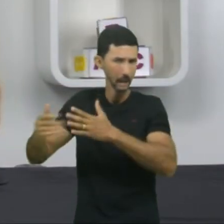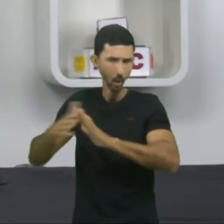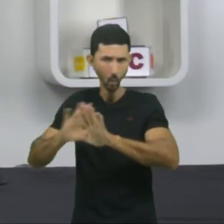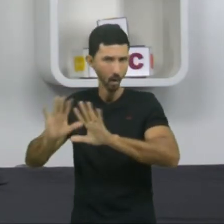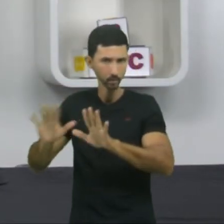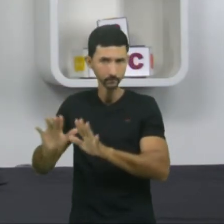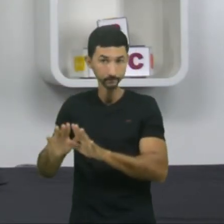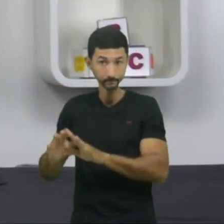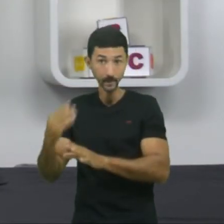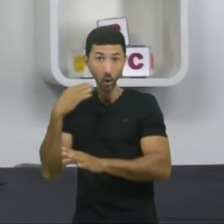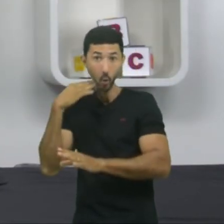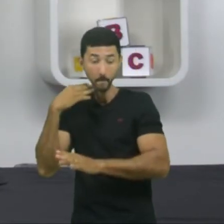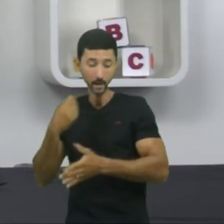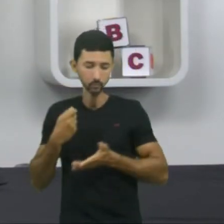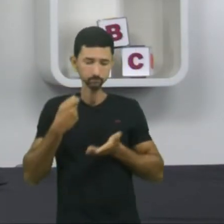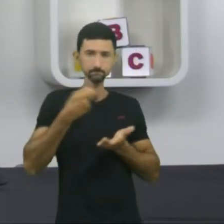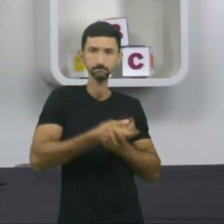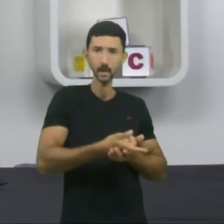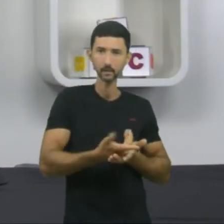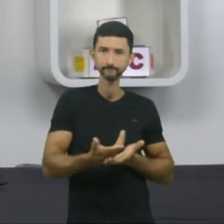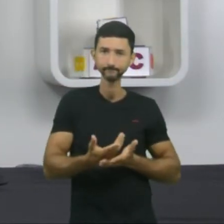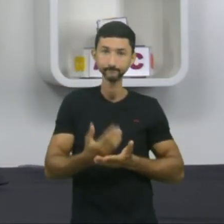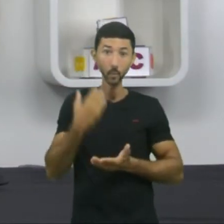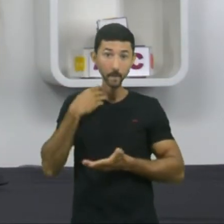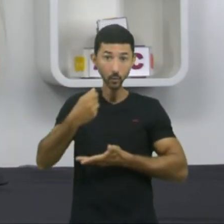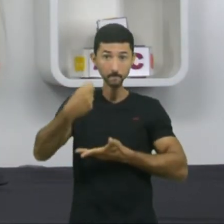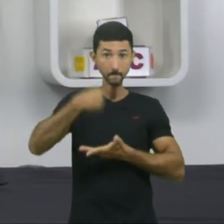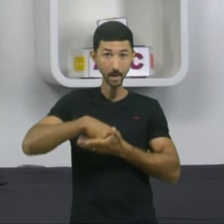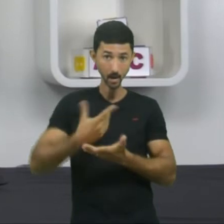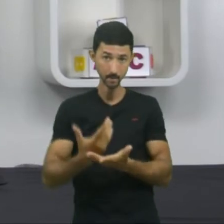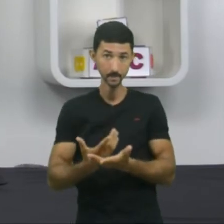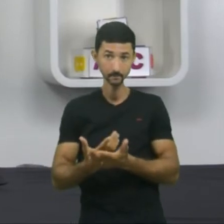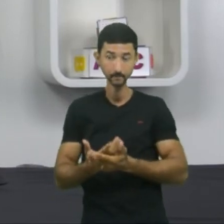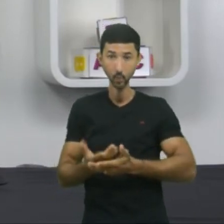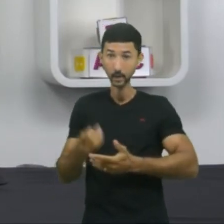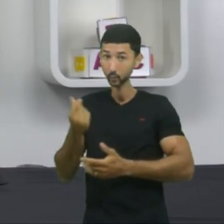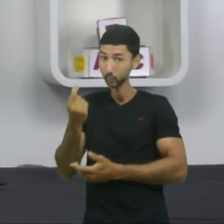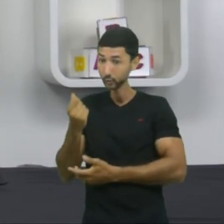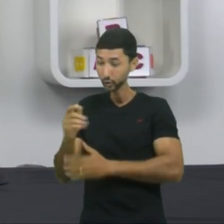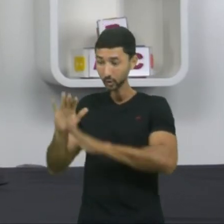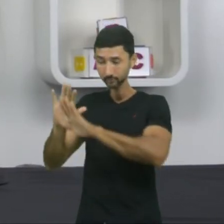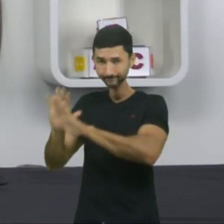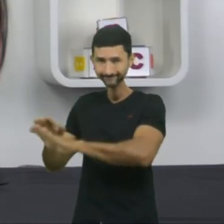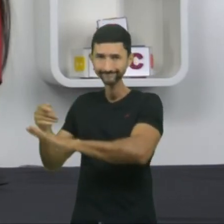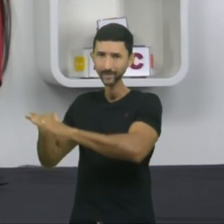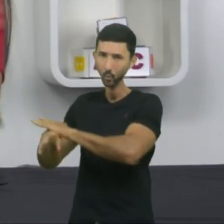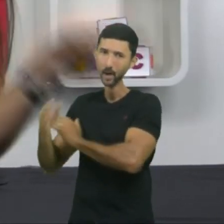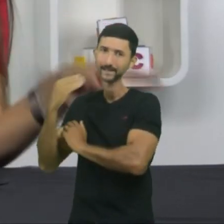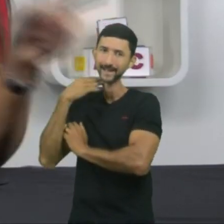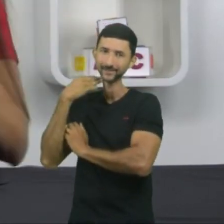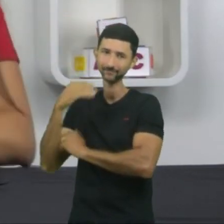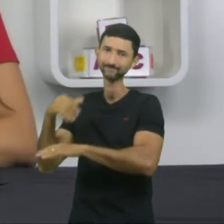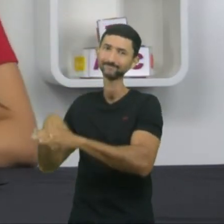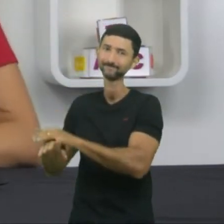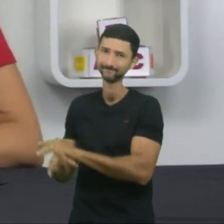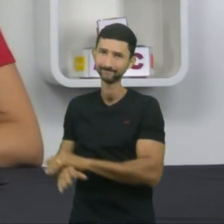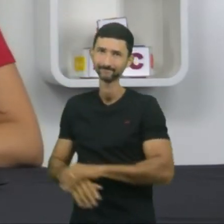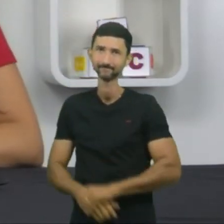o banco que está pagando para você por estar deixando o teu dinheiro investido